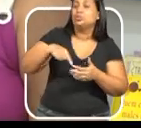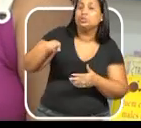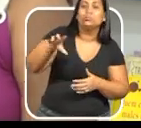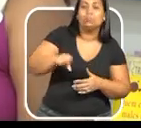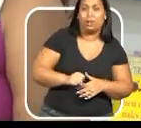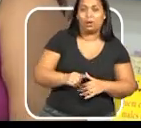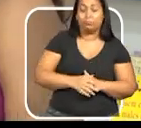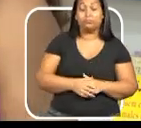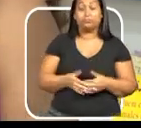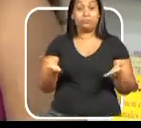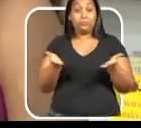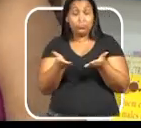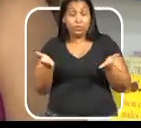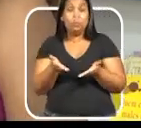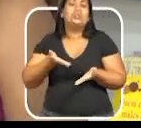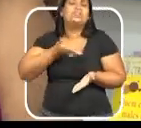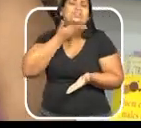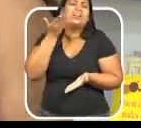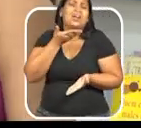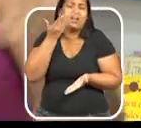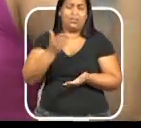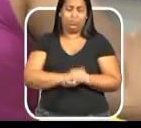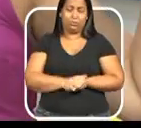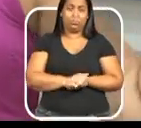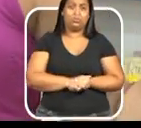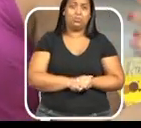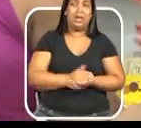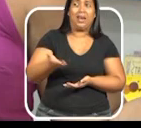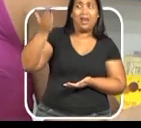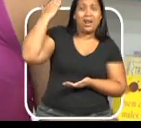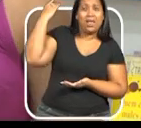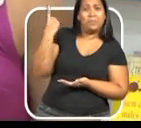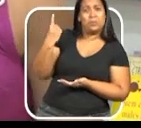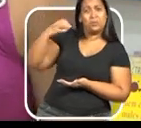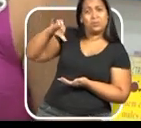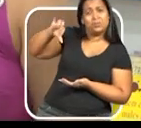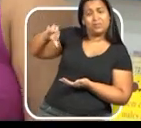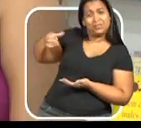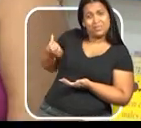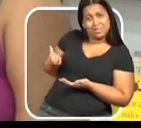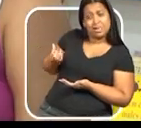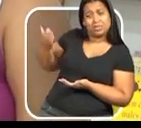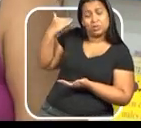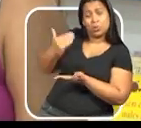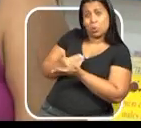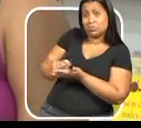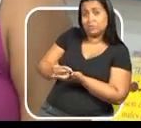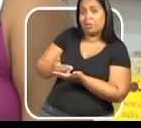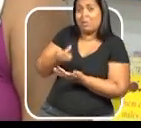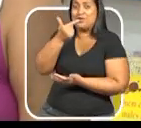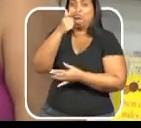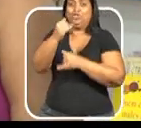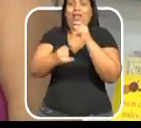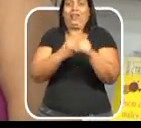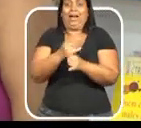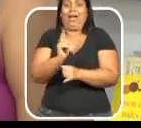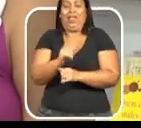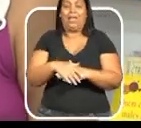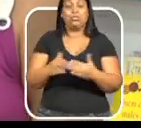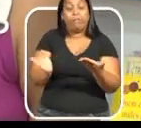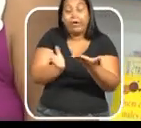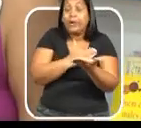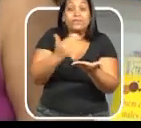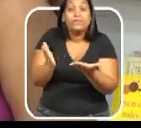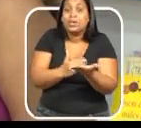Então, assim, hoje é muito mais fácil. Lá em 96, quando eu comecei, não existia essa internet toda. A gente via